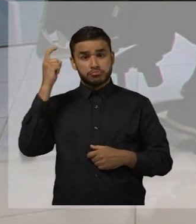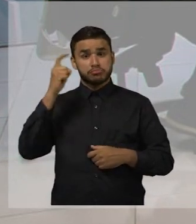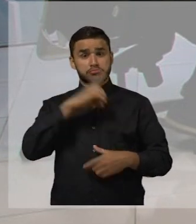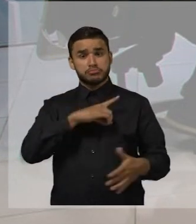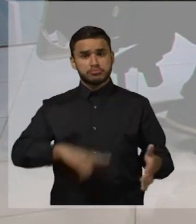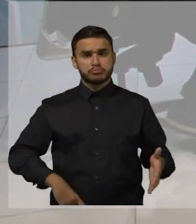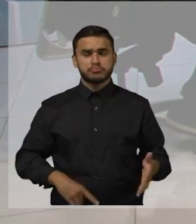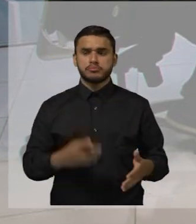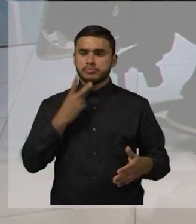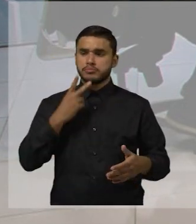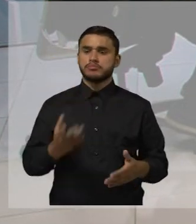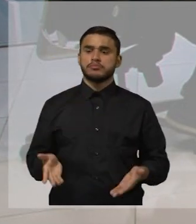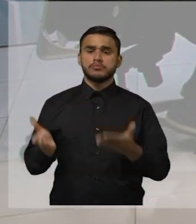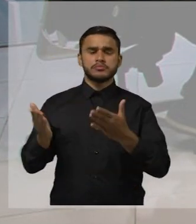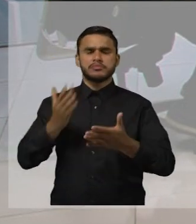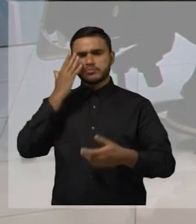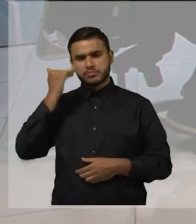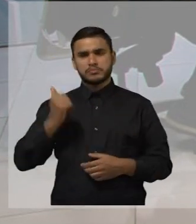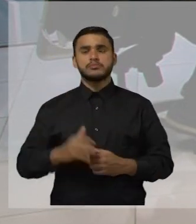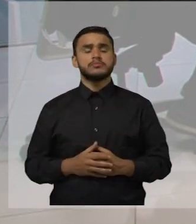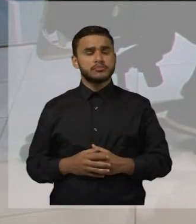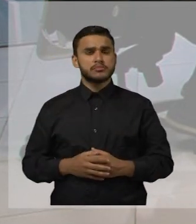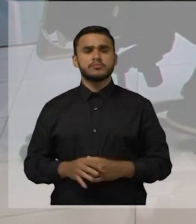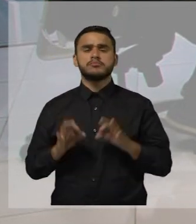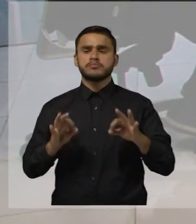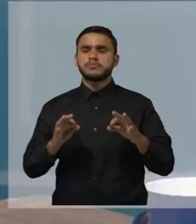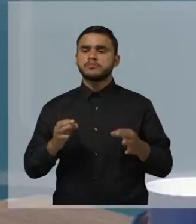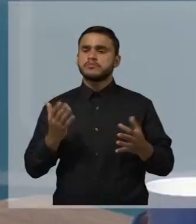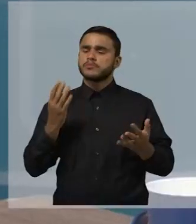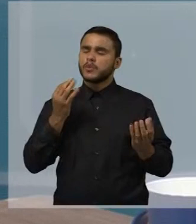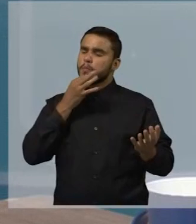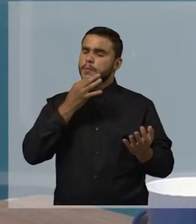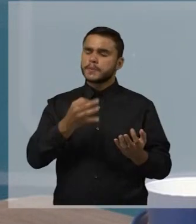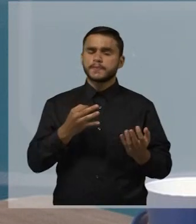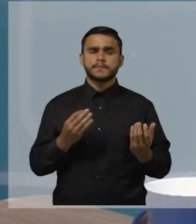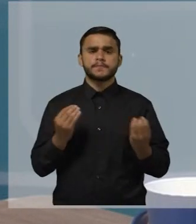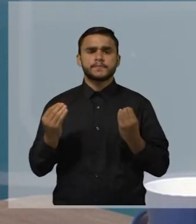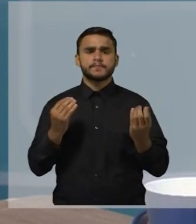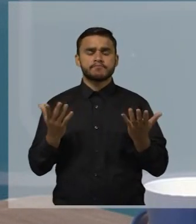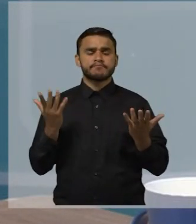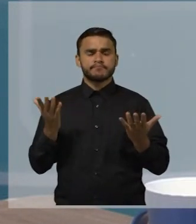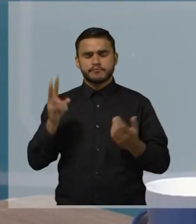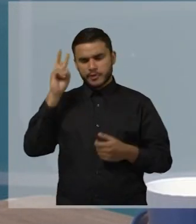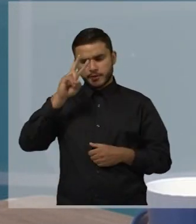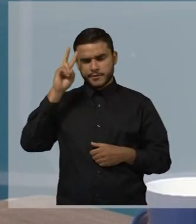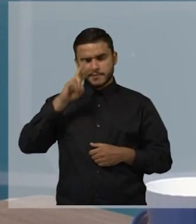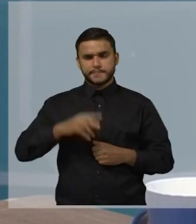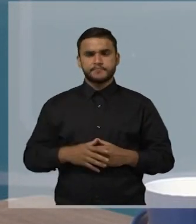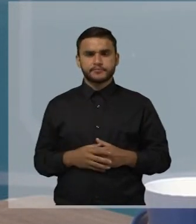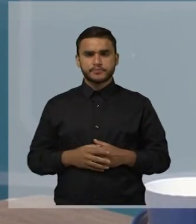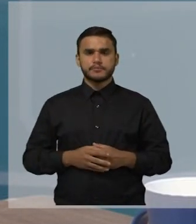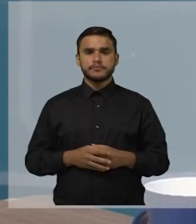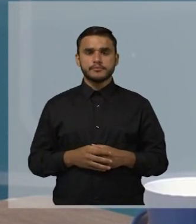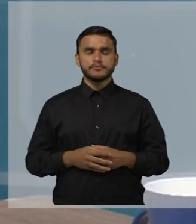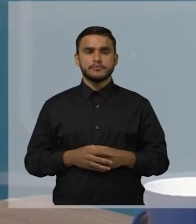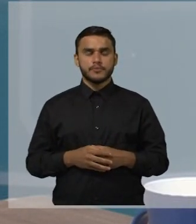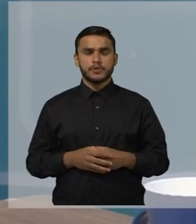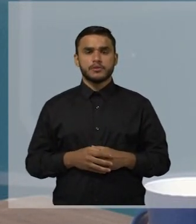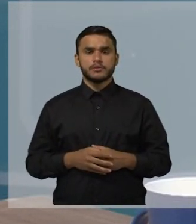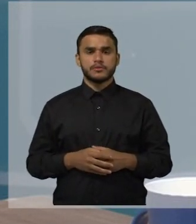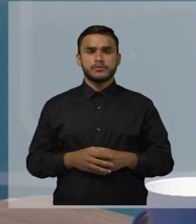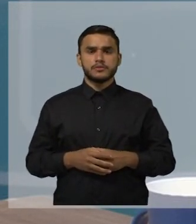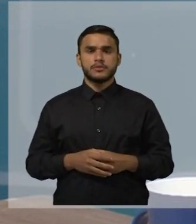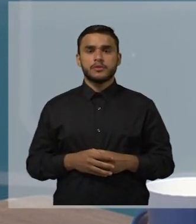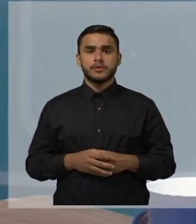as funções que já exerceu como ex-constituinte, qual é a tua percepção sobre o que você tem ouvido e lido nesse instante? Porque